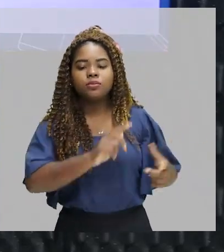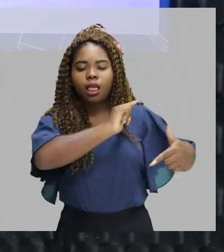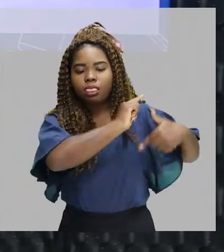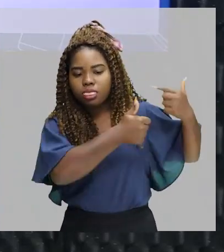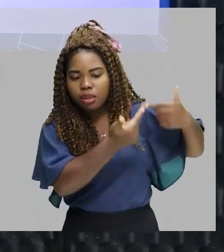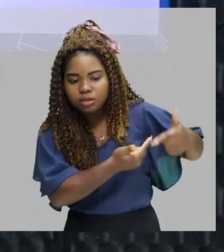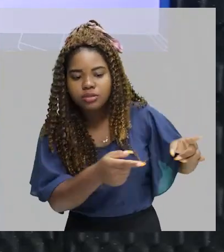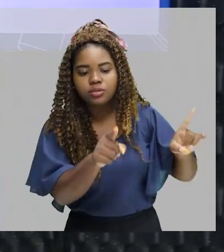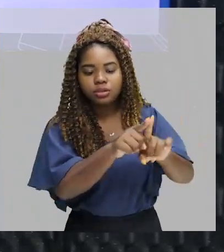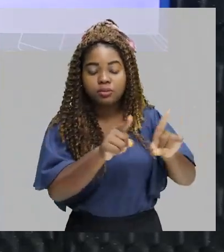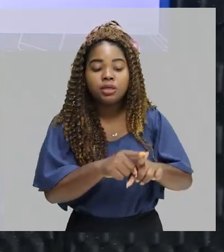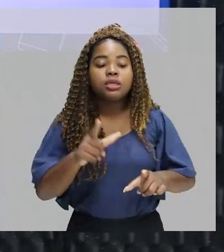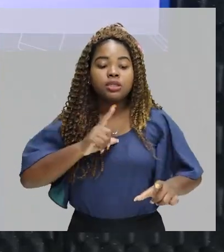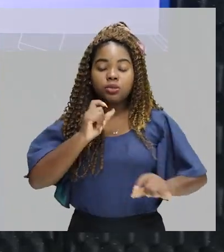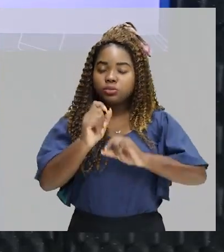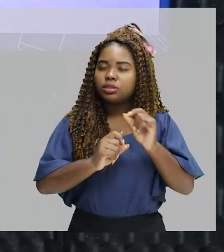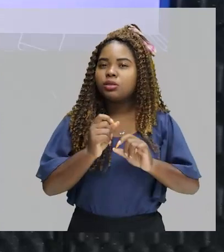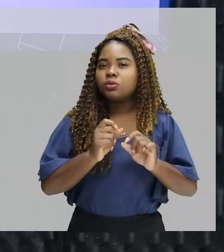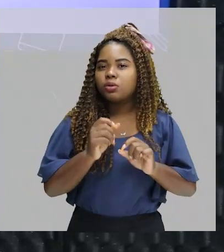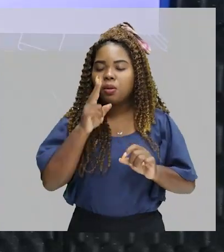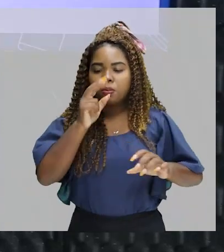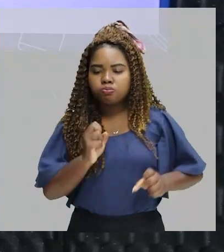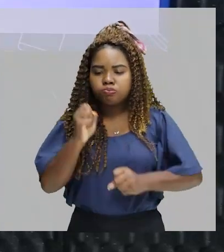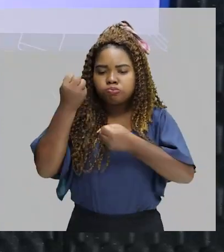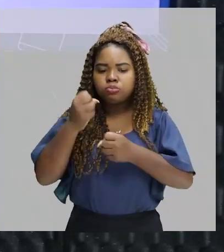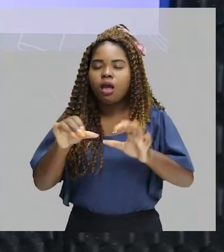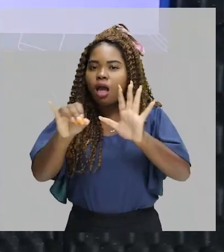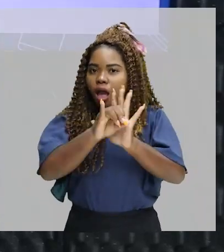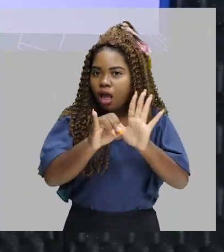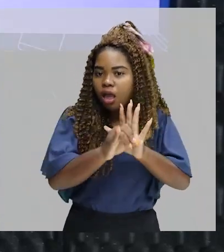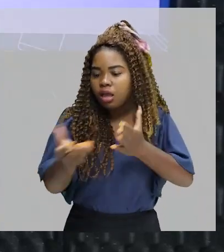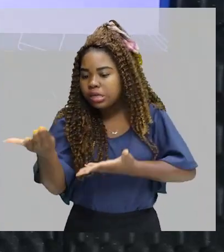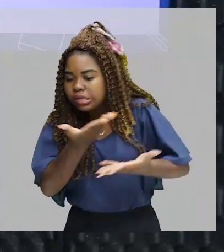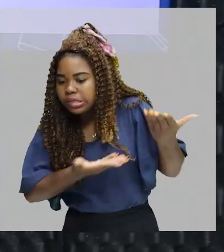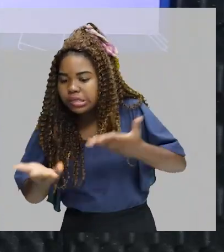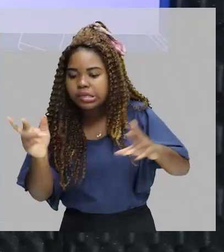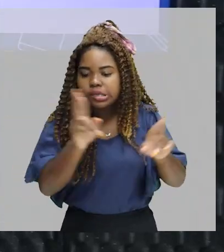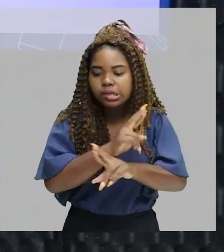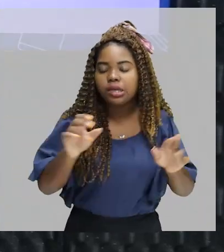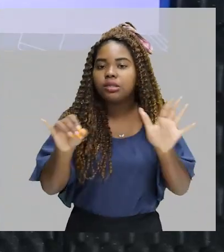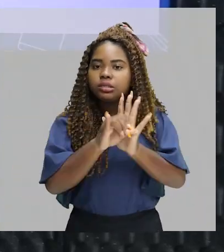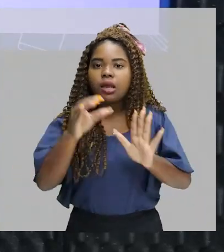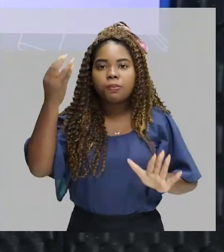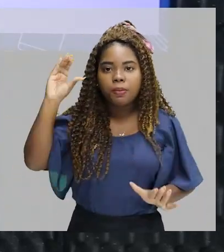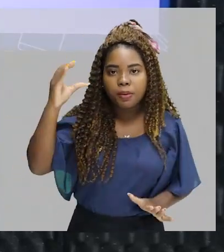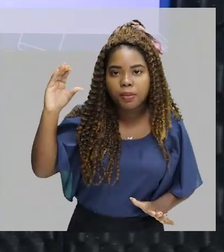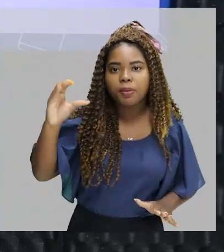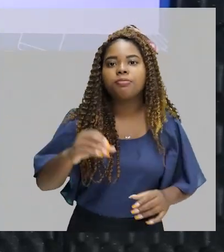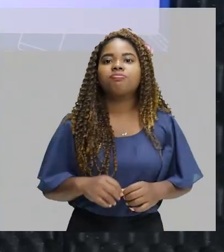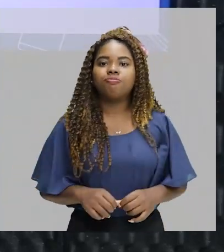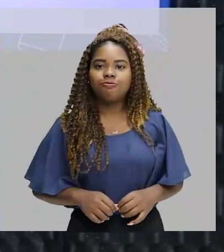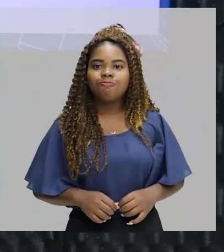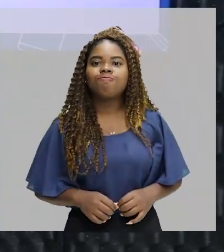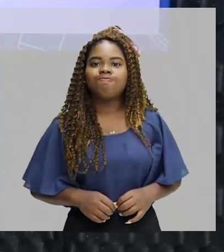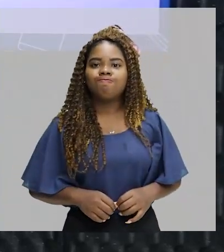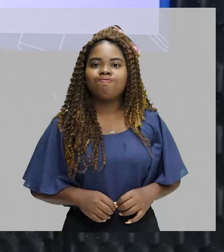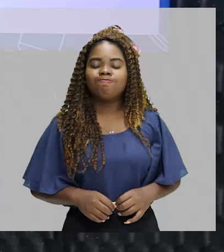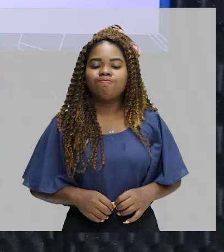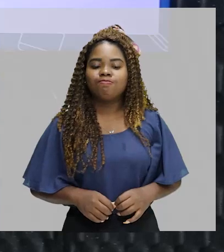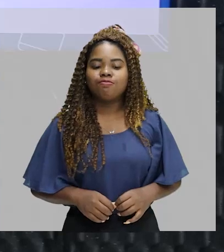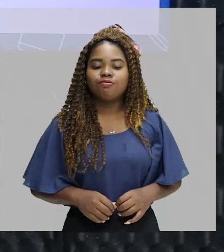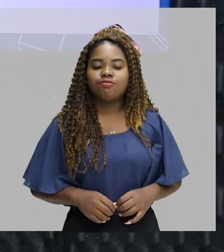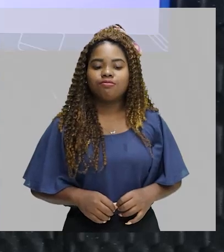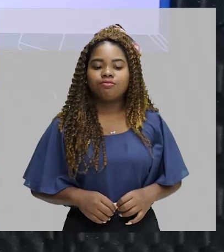Existe, portanto, um elemento mais forte vinculado à identidade, vinculado à cultura, inclusive a noção